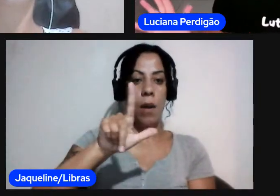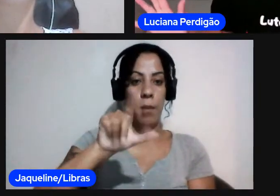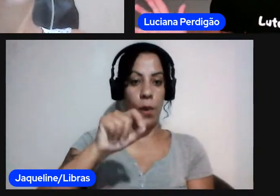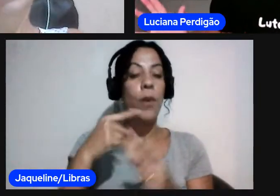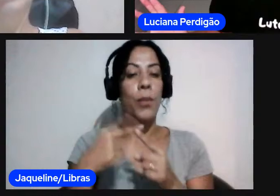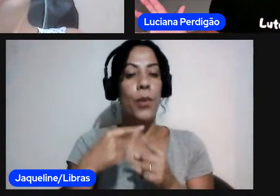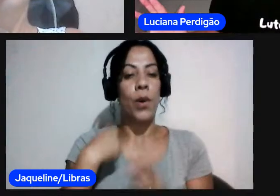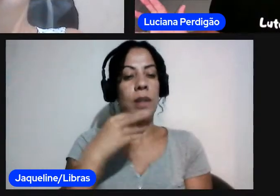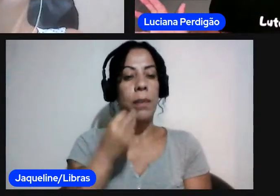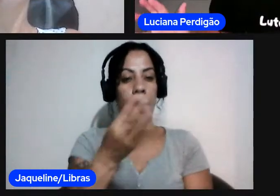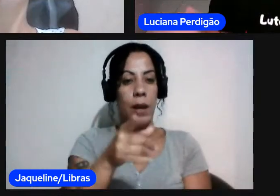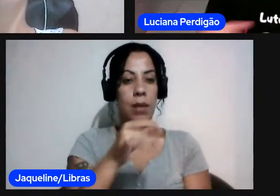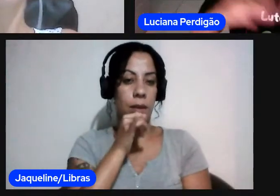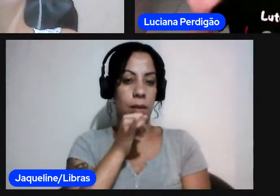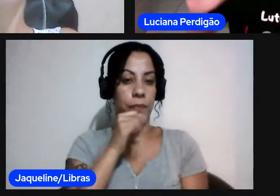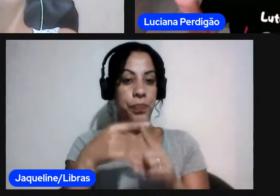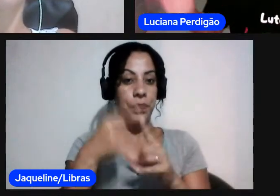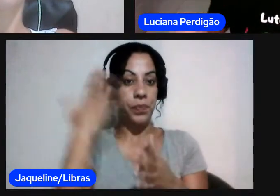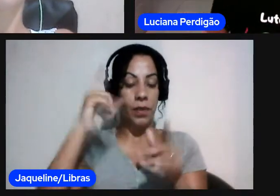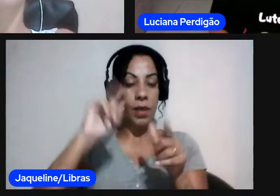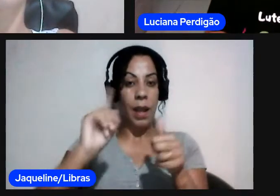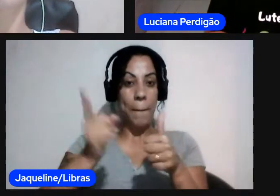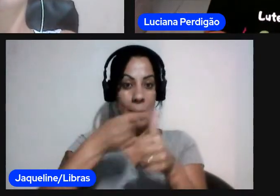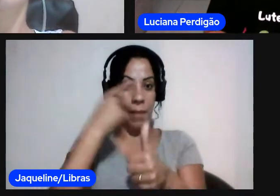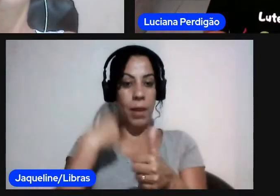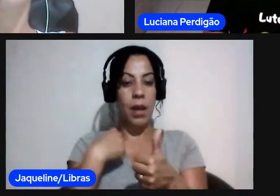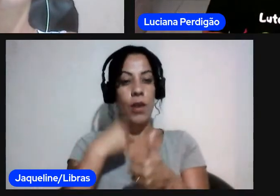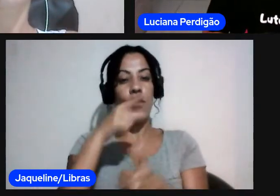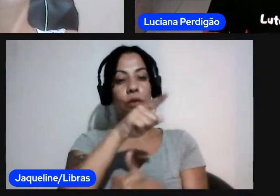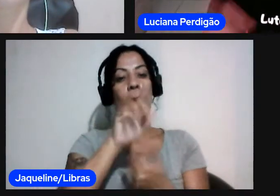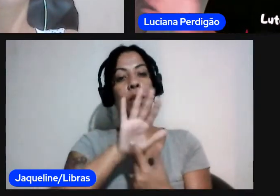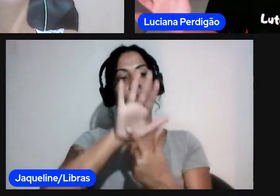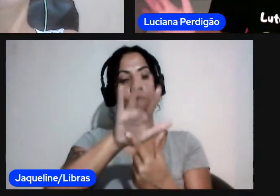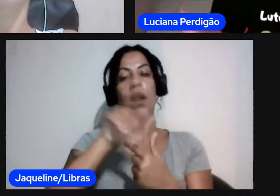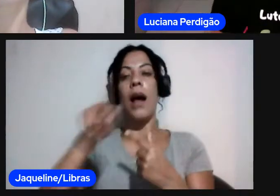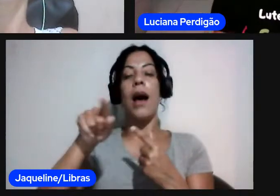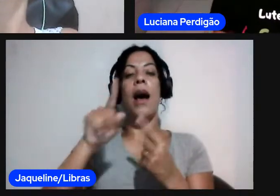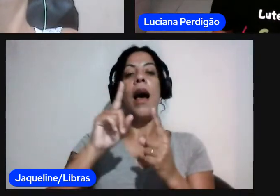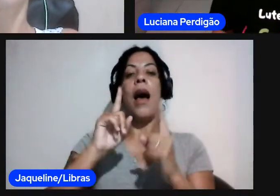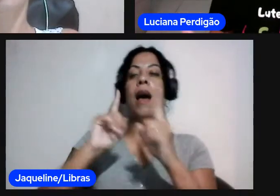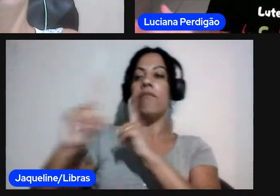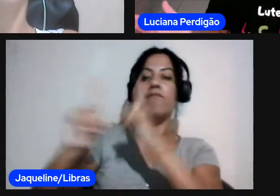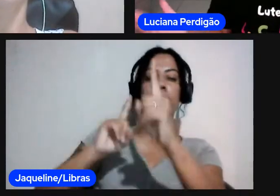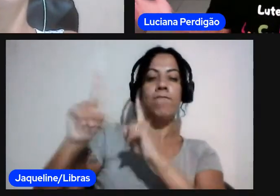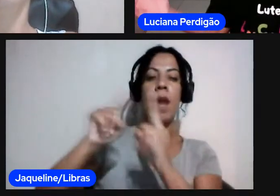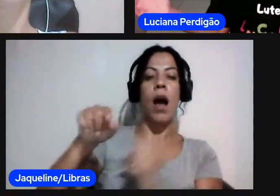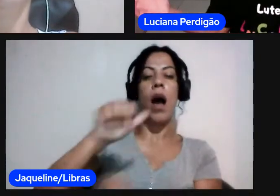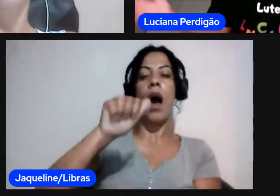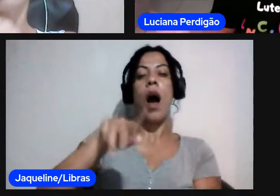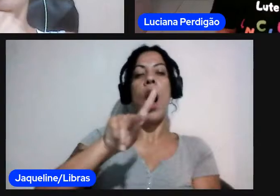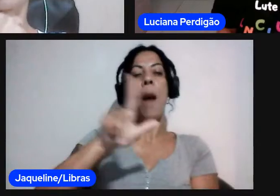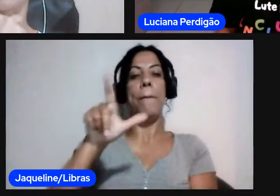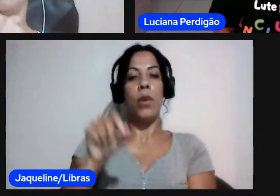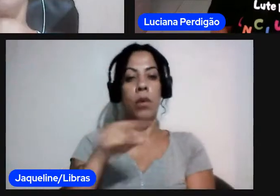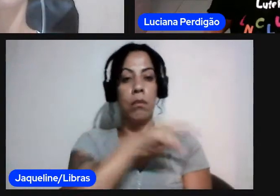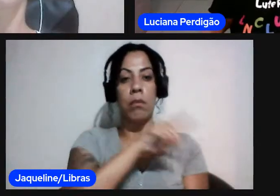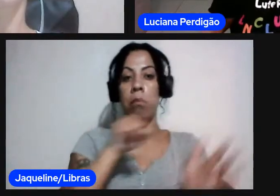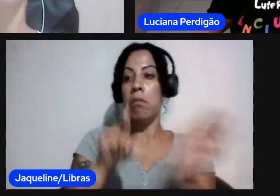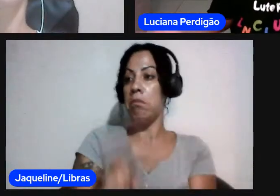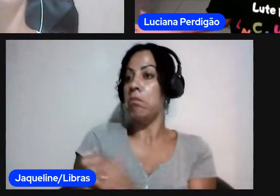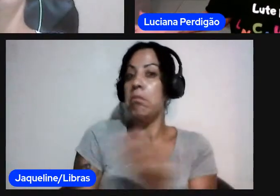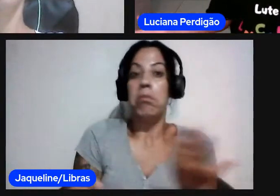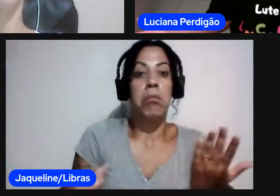traduzir uma foto de uma avenida, que eu falei que a avenida era ampla. Aí ele falou, o que é amplo? Amplo,